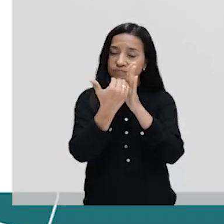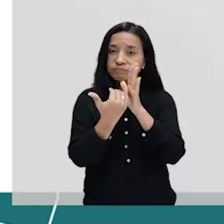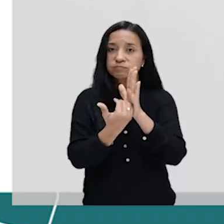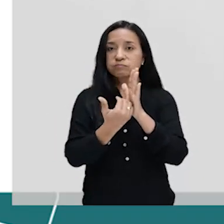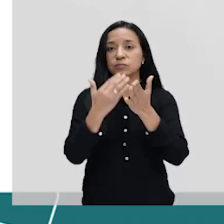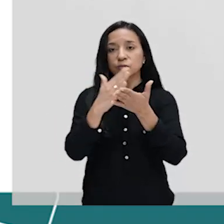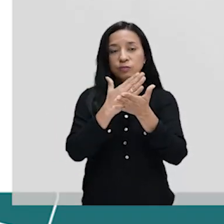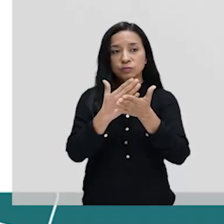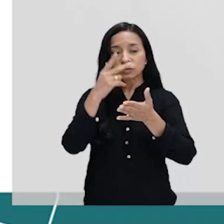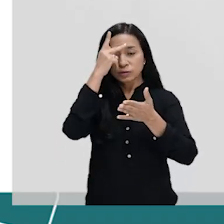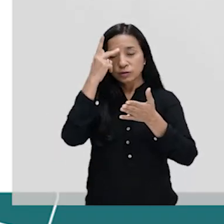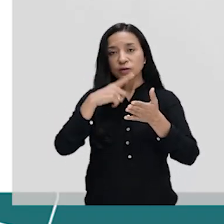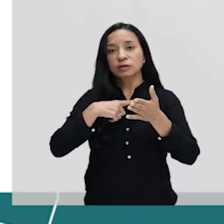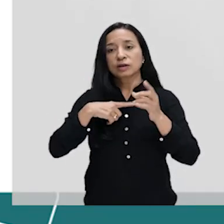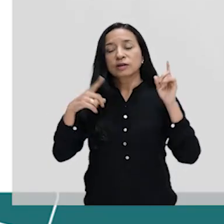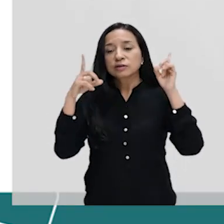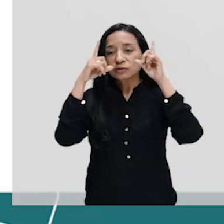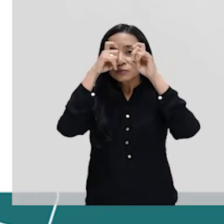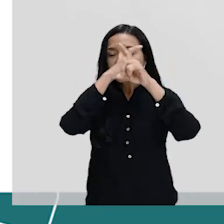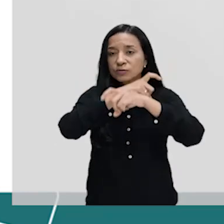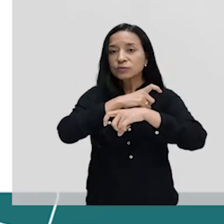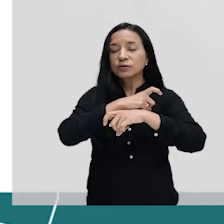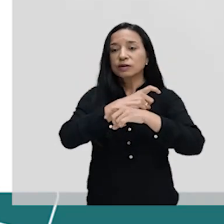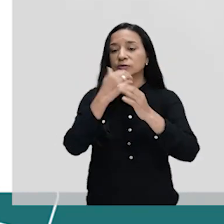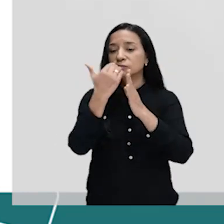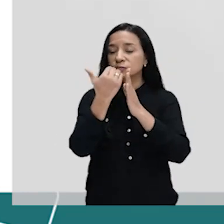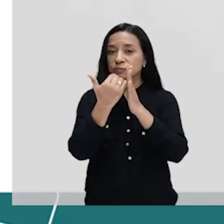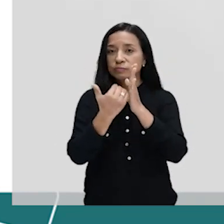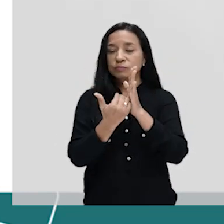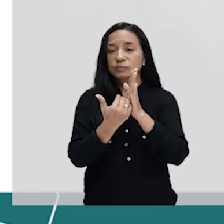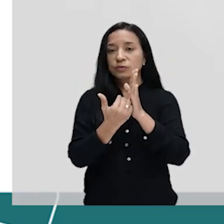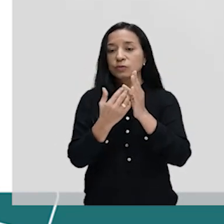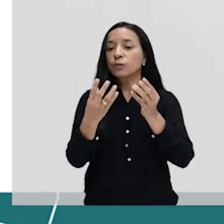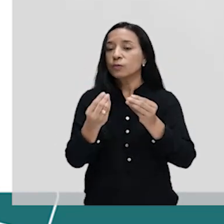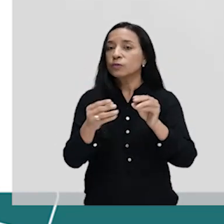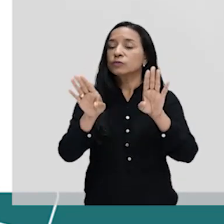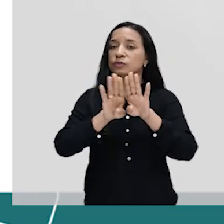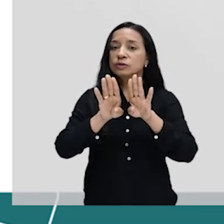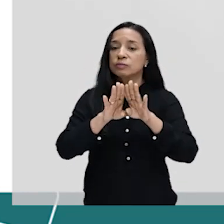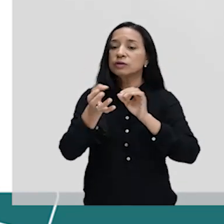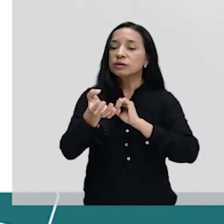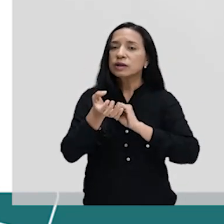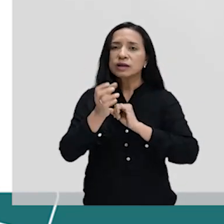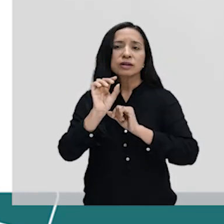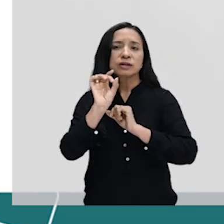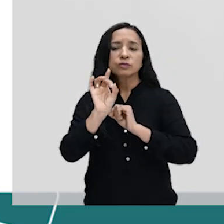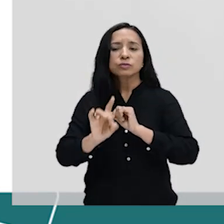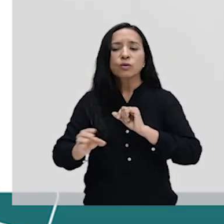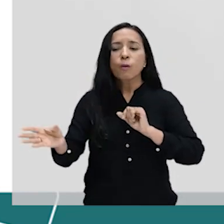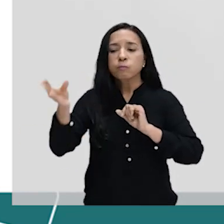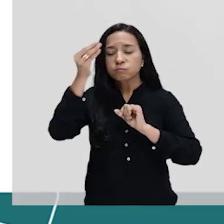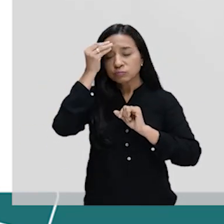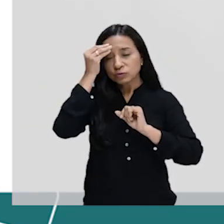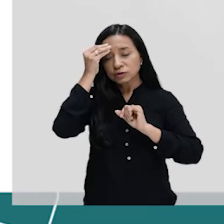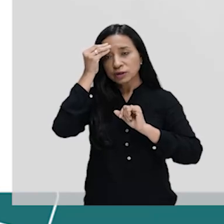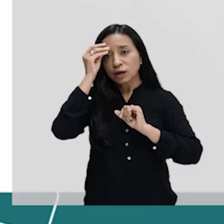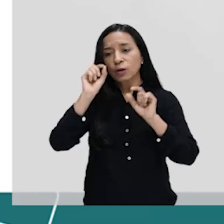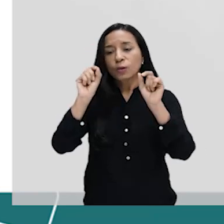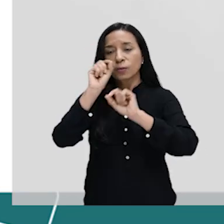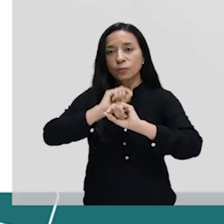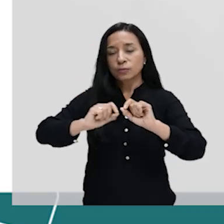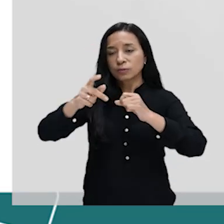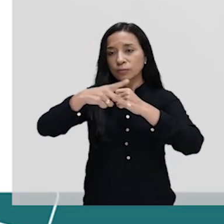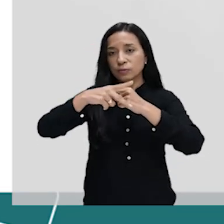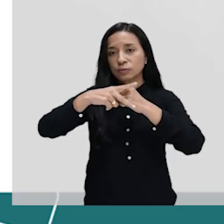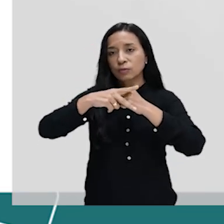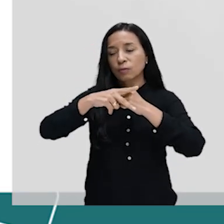pessoas têm dificuldade nessas classificações. E aí muitos também querem apenas memorizar o que é pronome